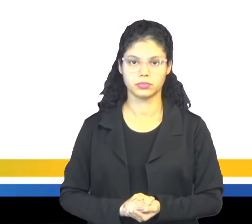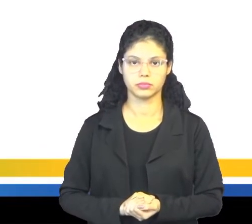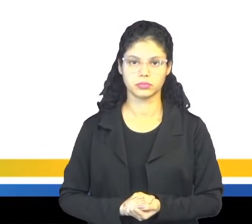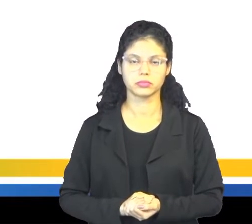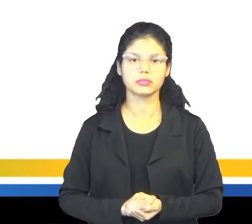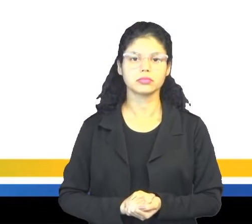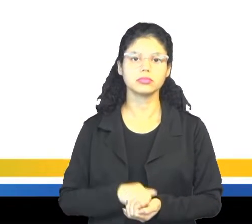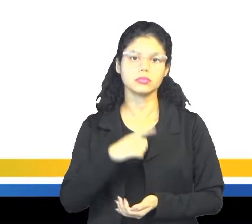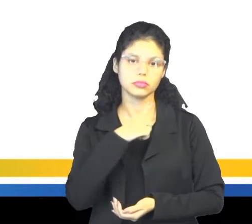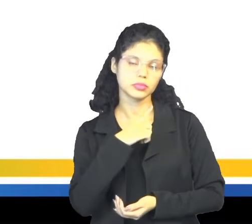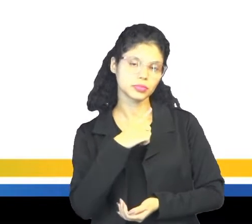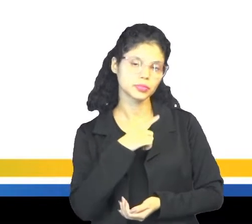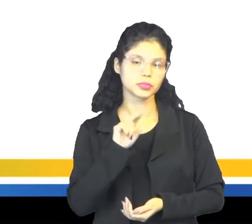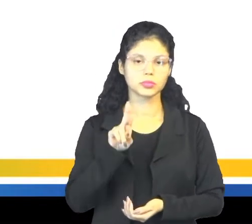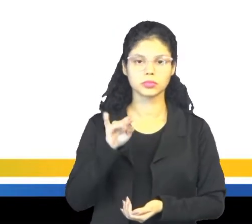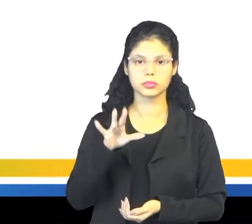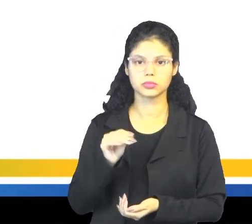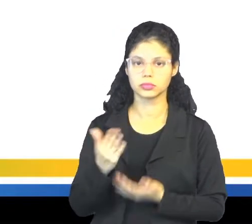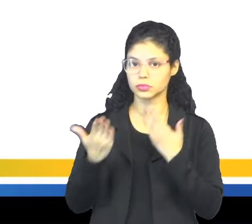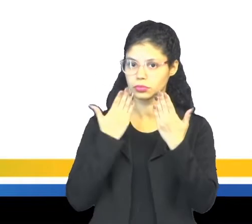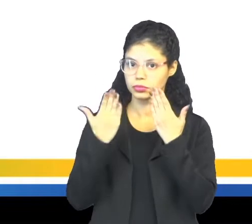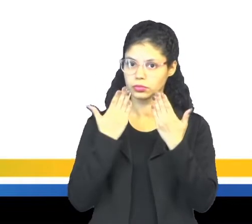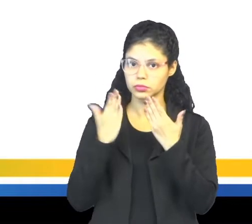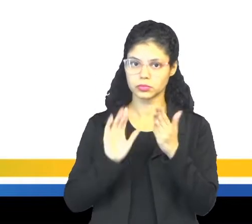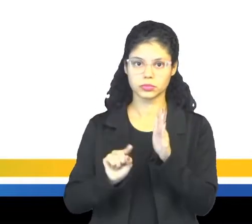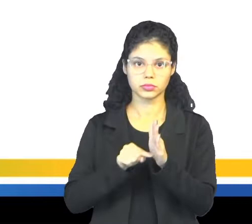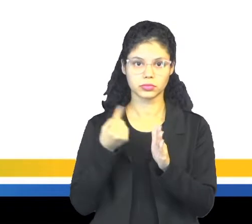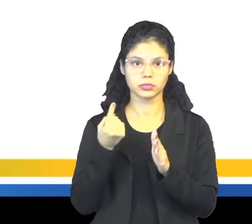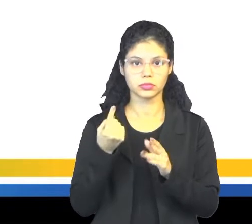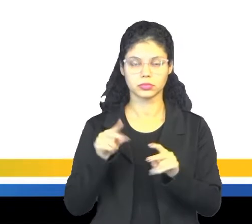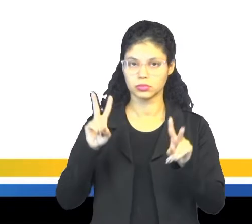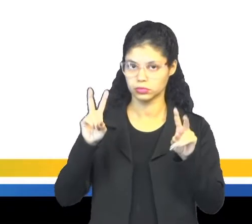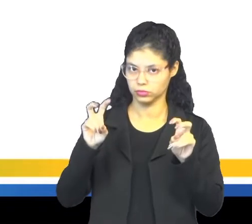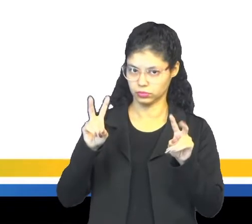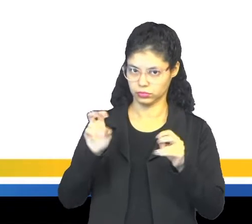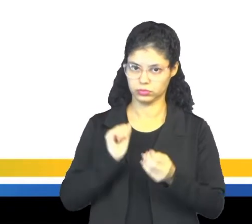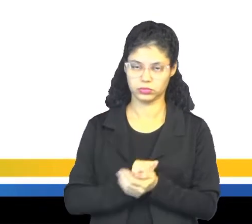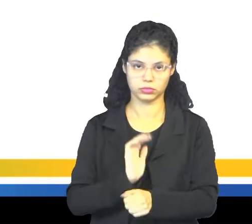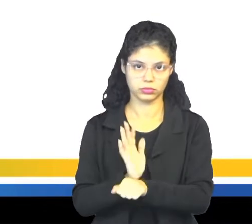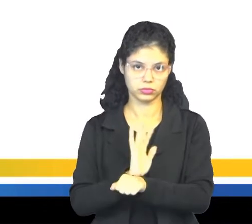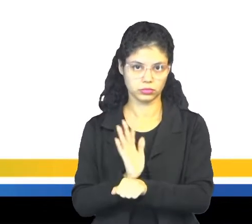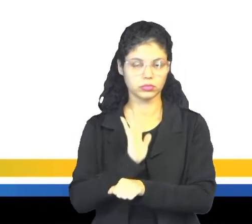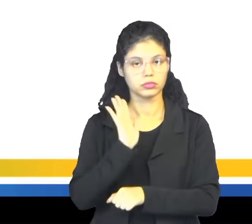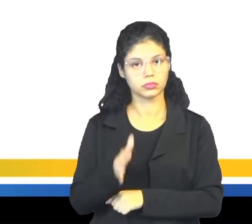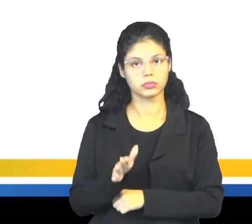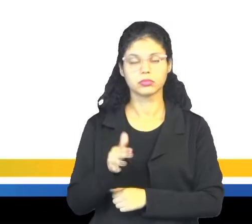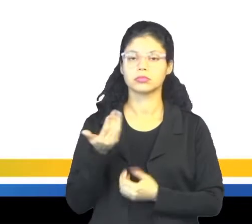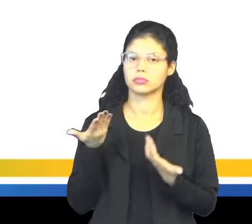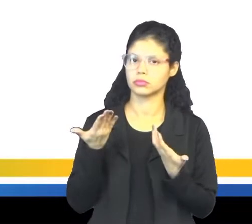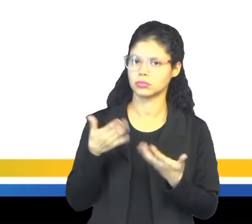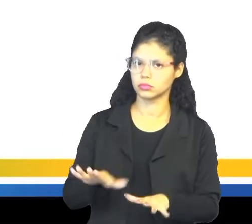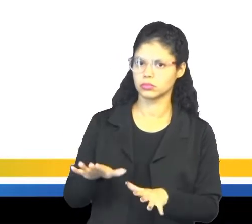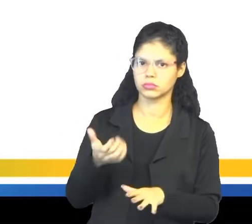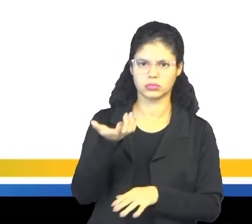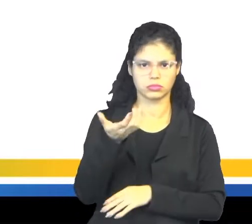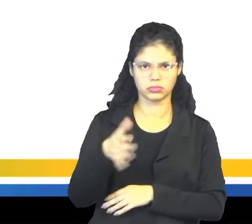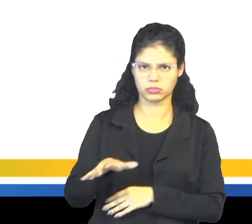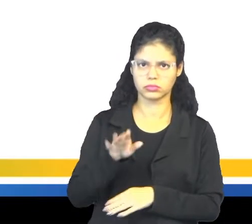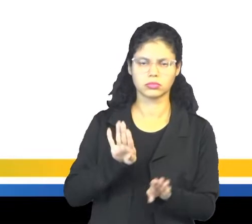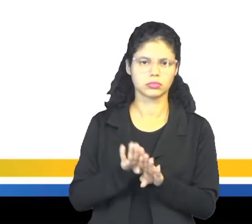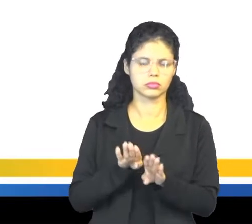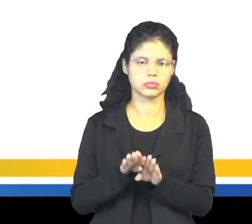Hugo Monsterberg, psicólogo e um dos primeiros teóricos do cinema, já negava em 1916